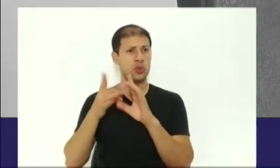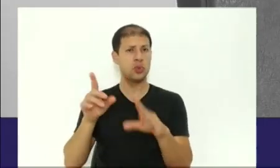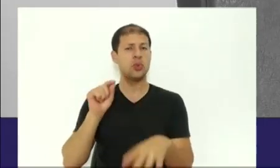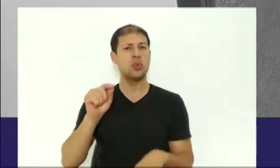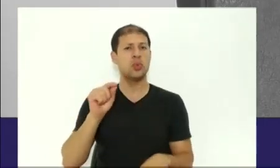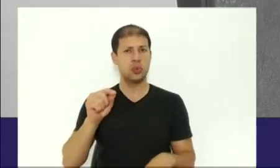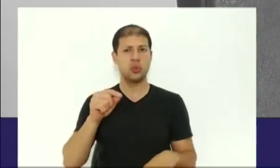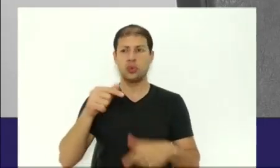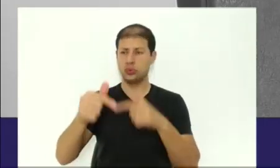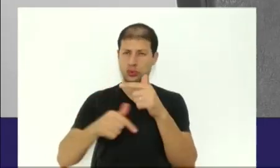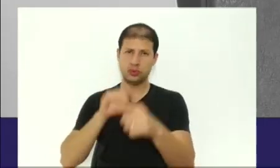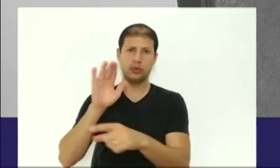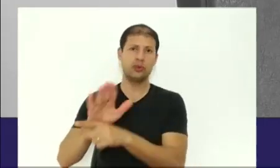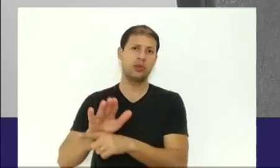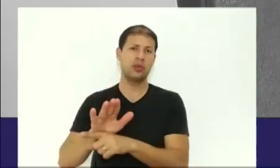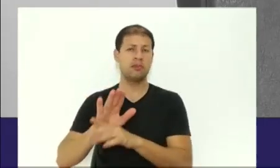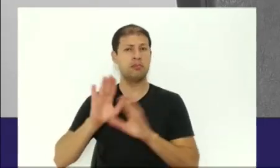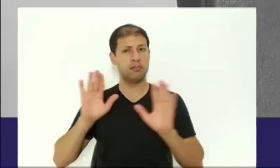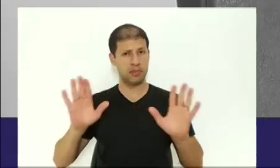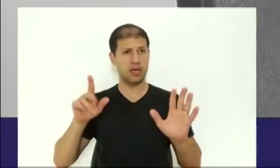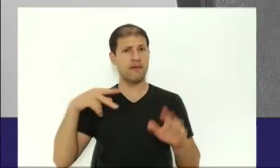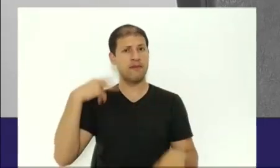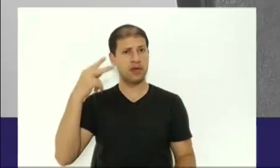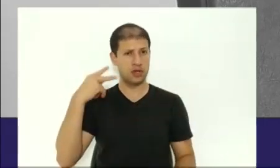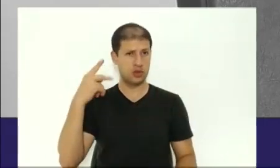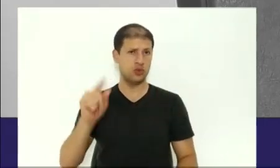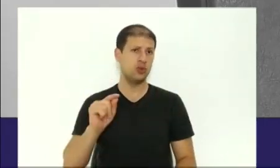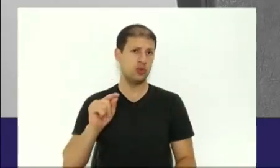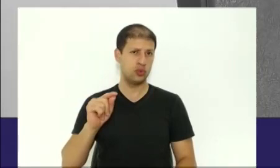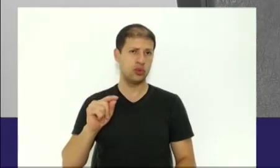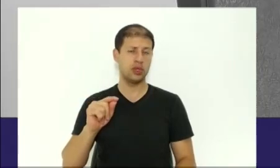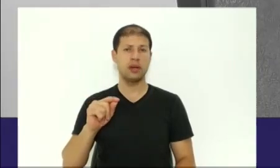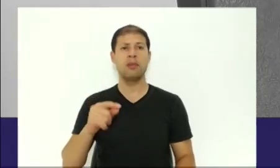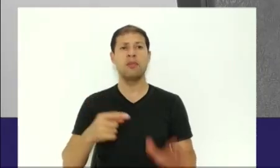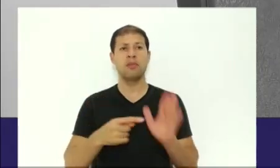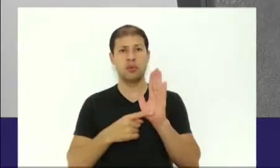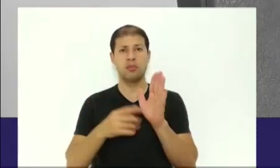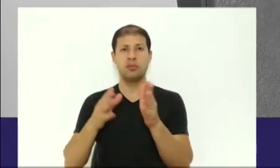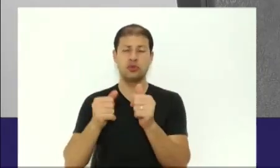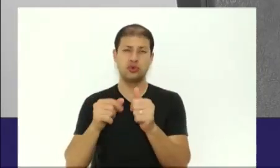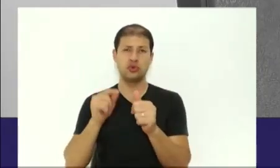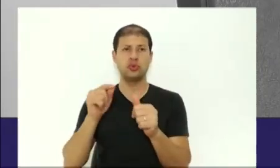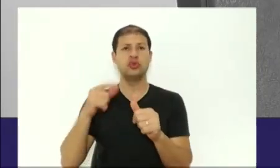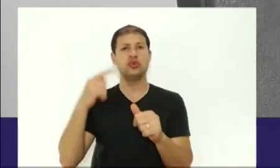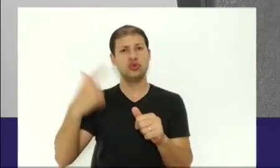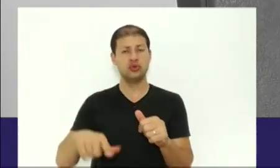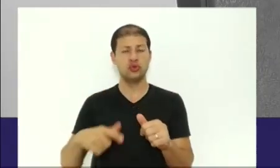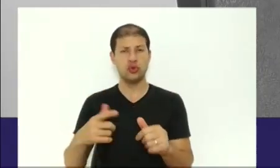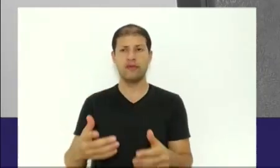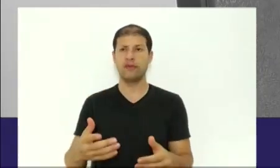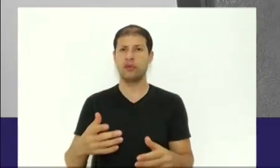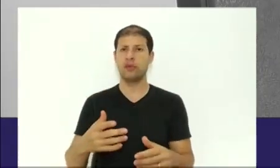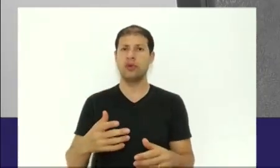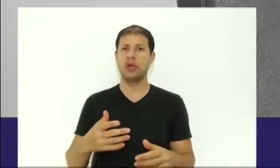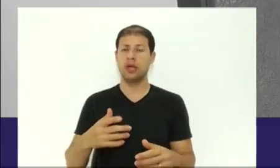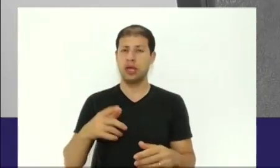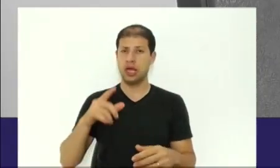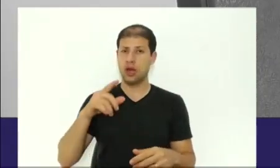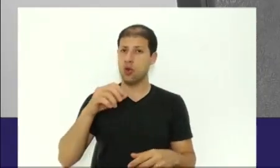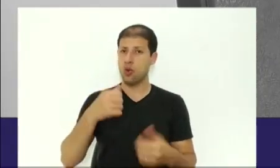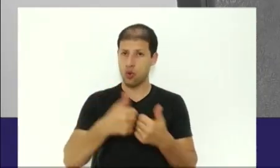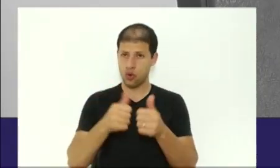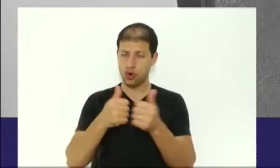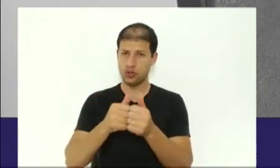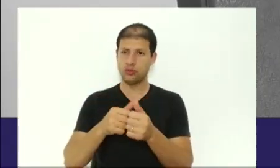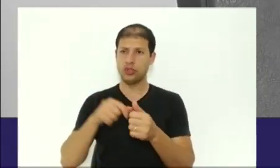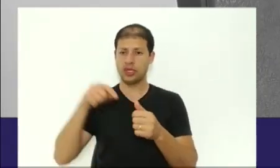serviço. Bem, esse vereador apresentou o pedido para reativar a linha de ônibus que ligue Botucatu,